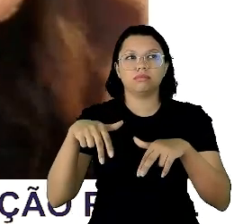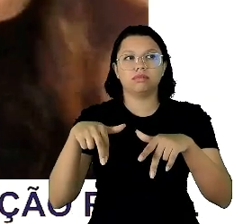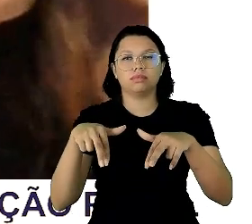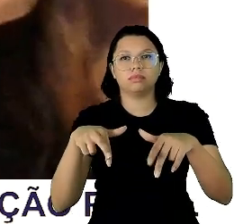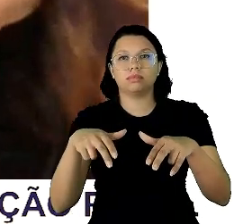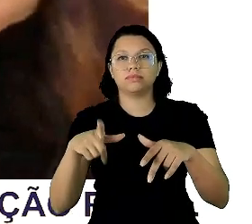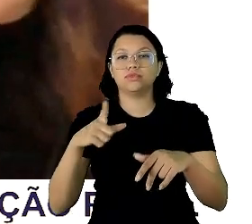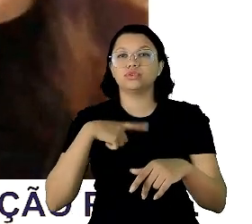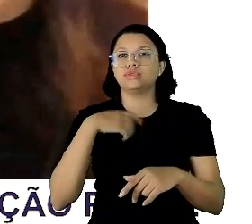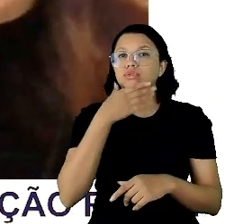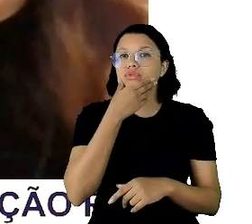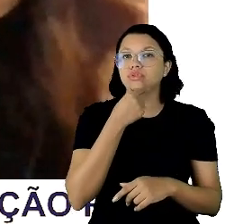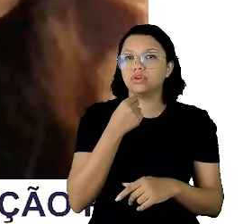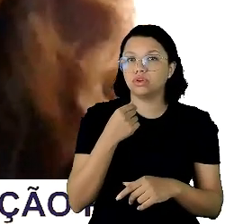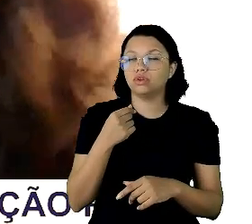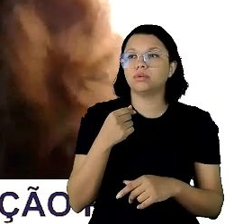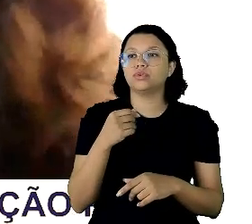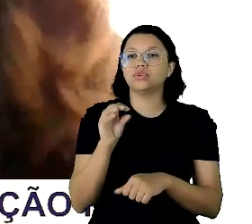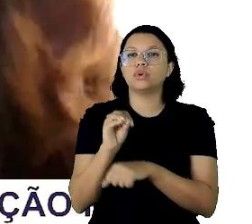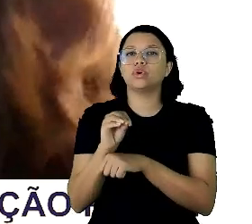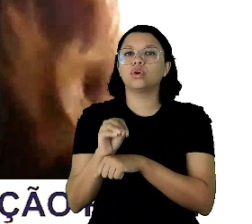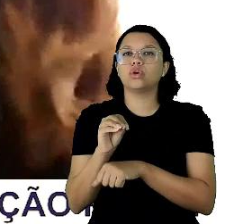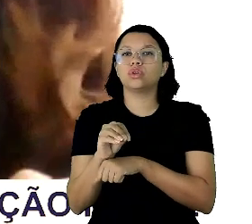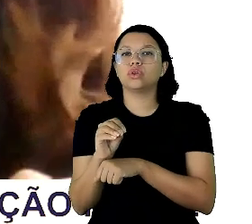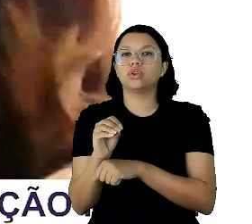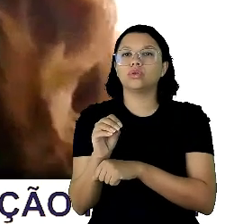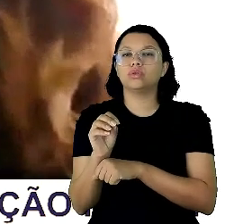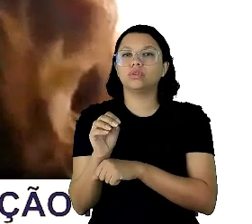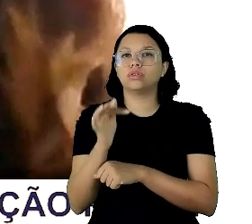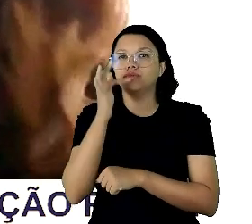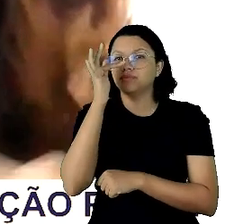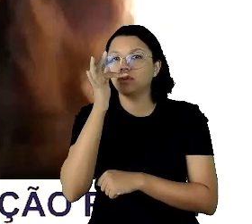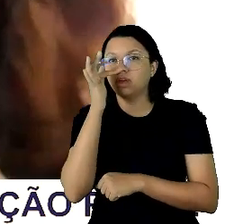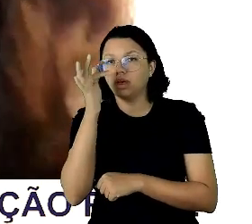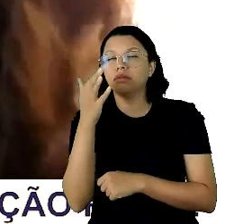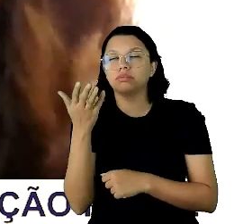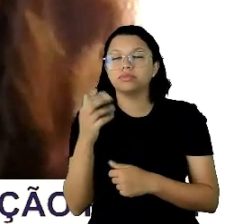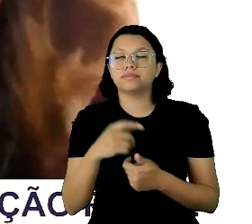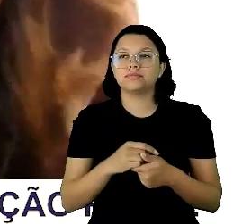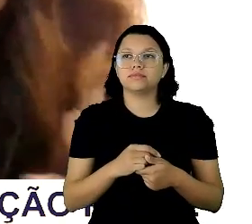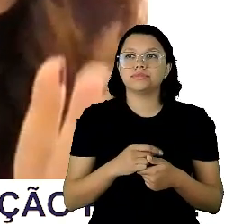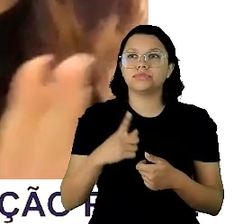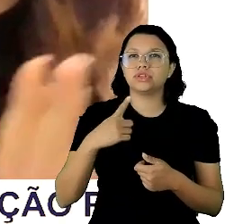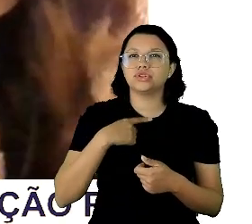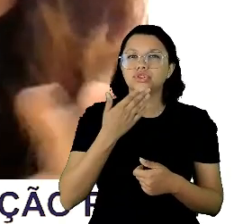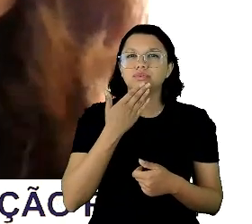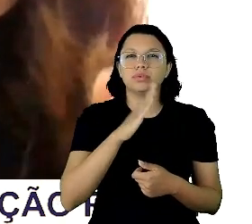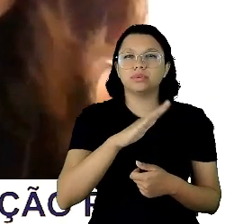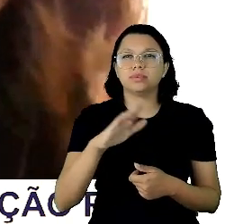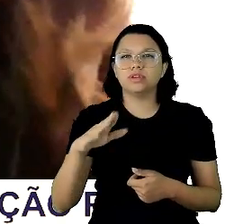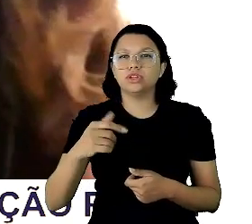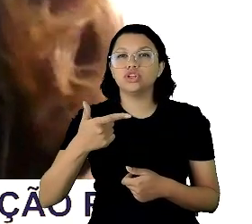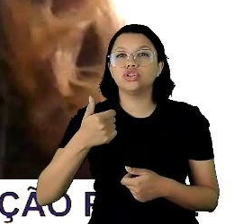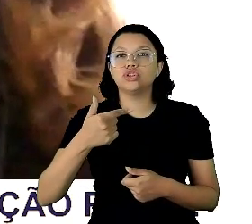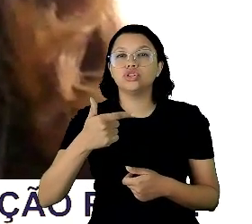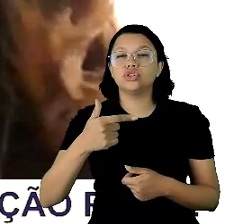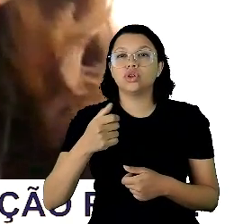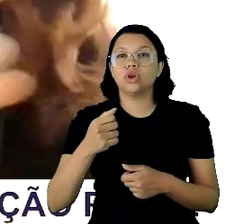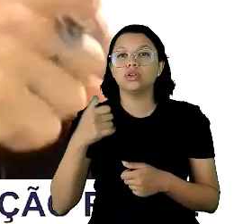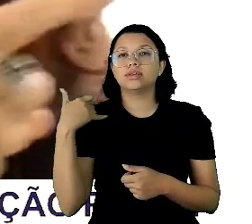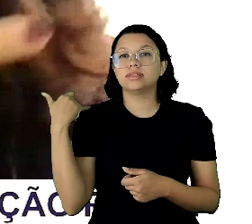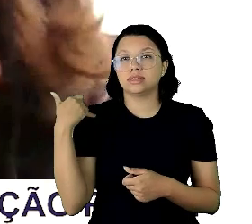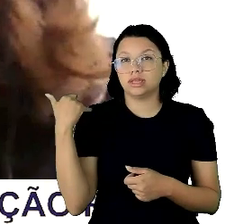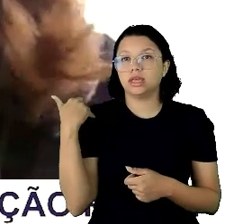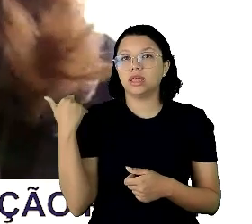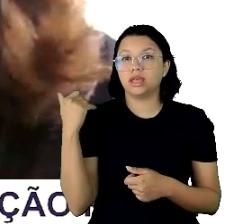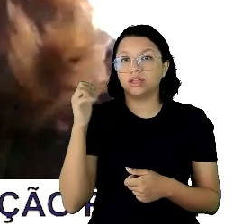que passaram assim no parque, e tinha umas meninas, tinha uns 12 anos por aí, que estavam num grupinho, e elas cruzavam